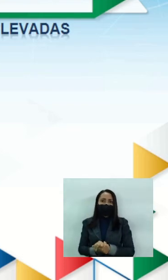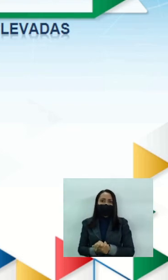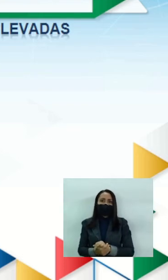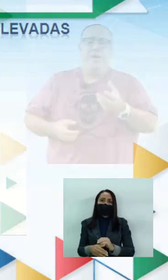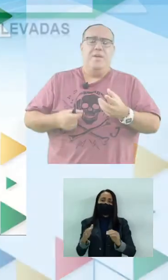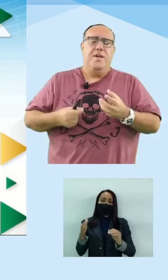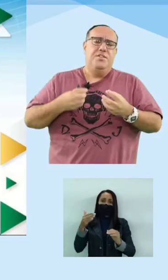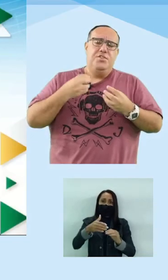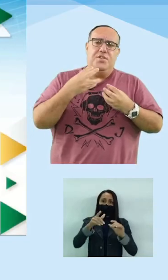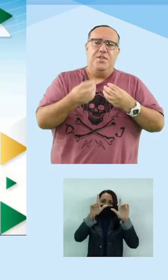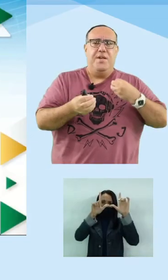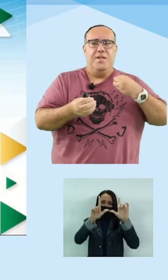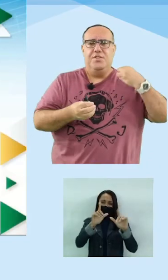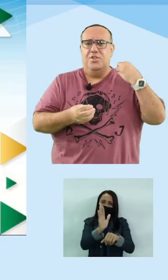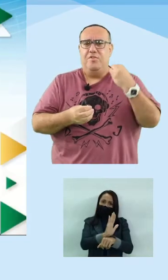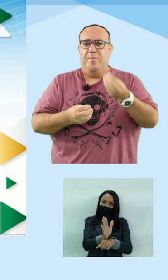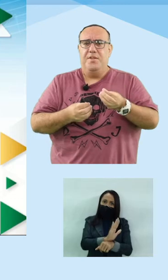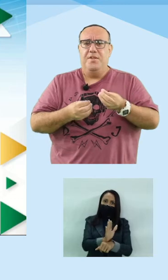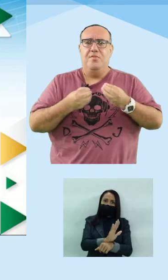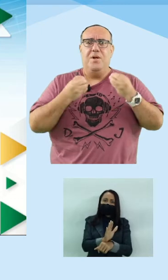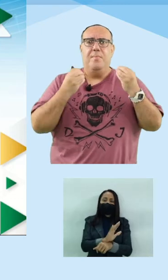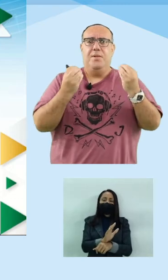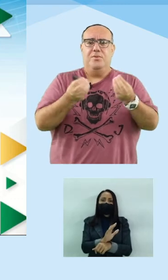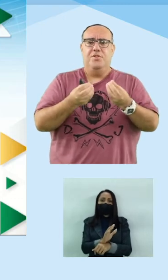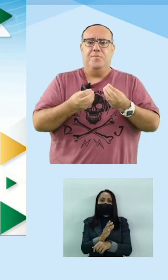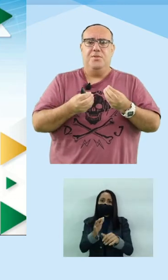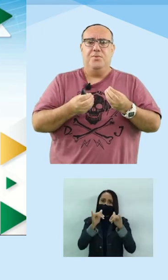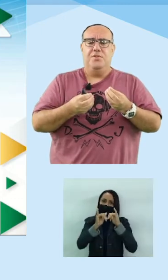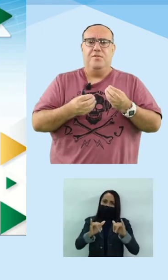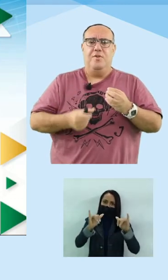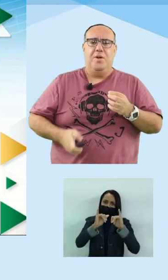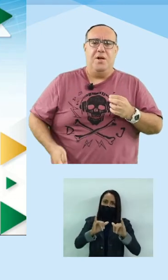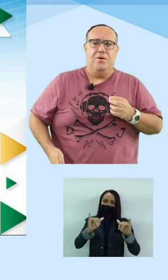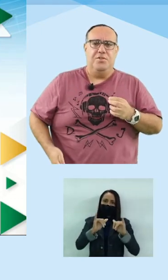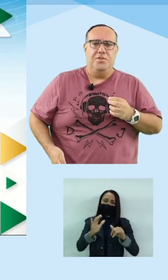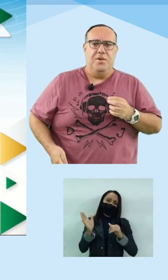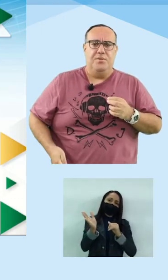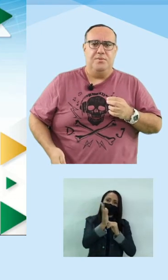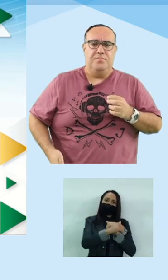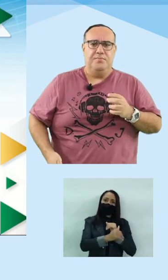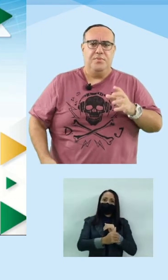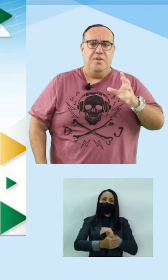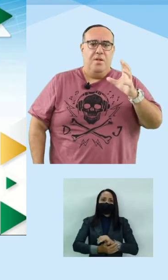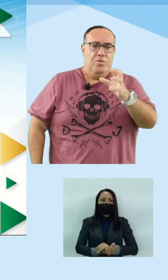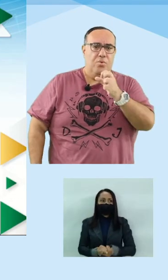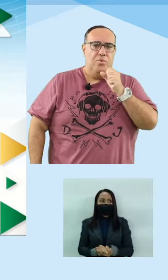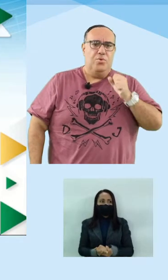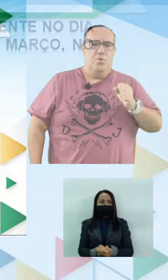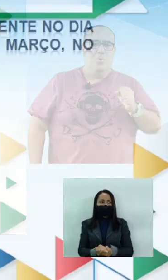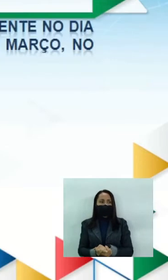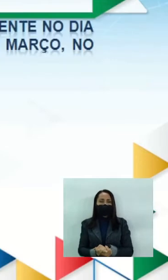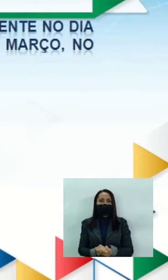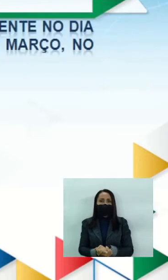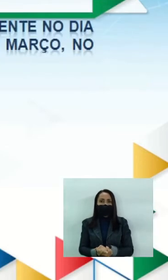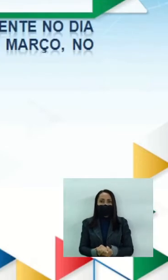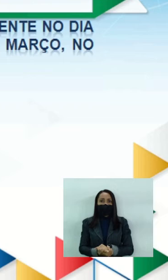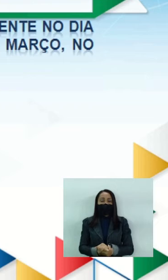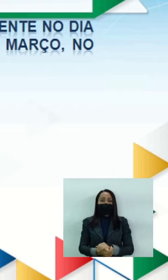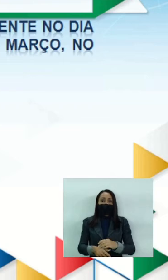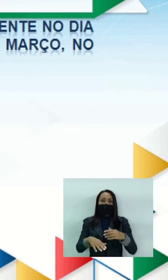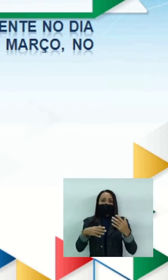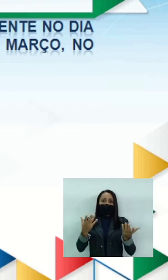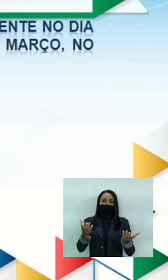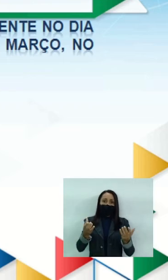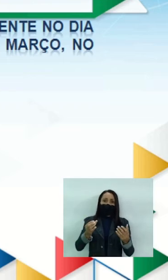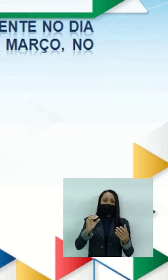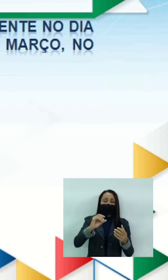vídeos do EducaPE, assistir, reassistir novamente e divulgar para todas as pessoas. Vamos lá, continuando. No outono, o outono inicia-se